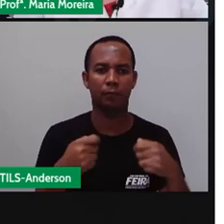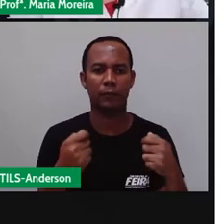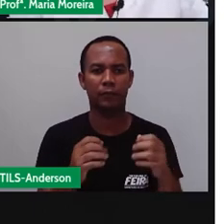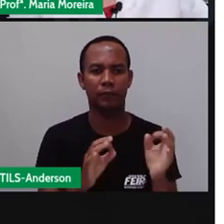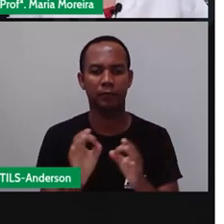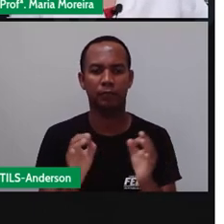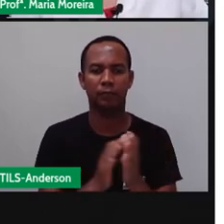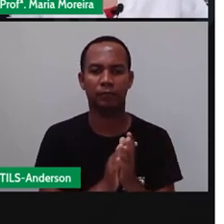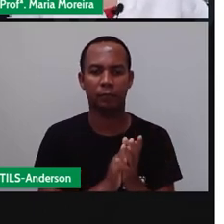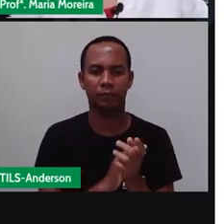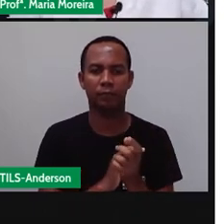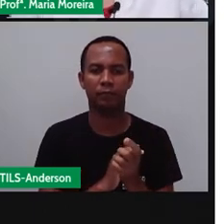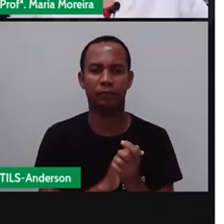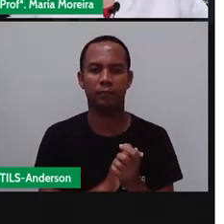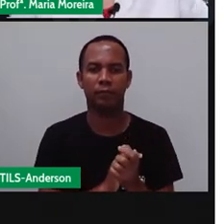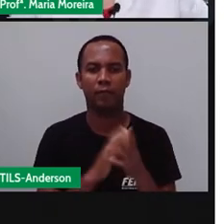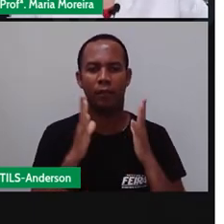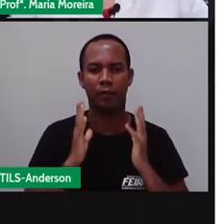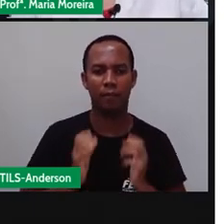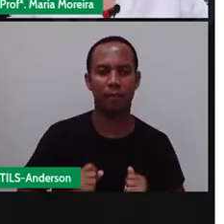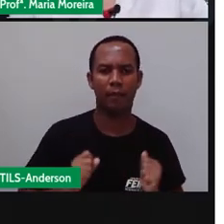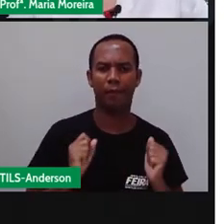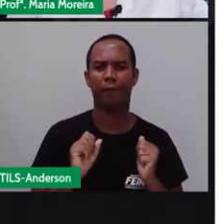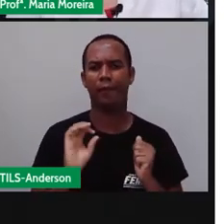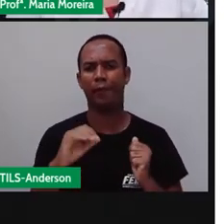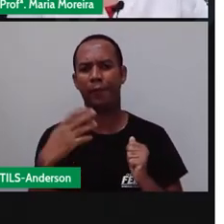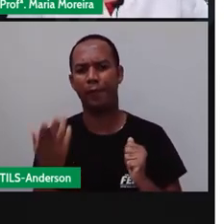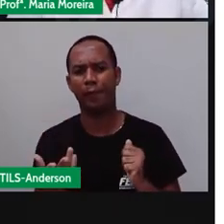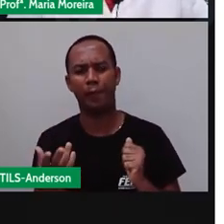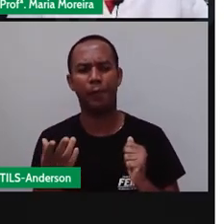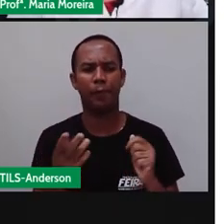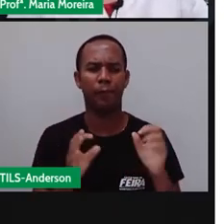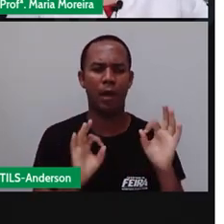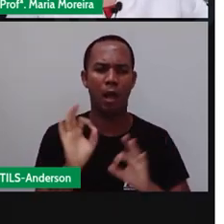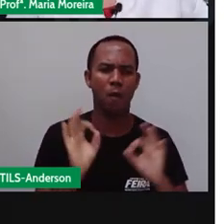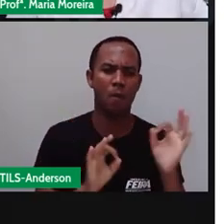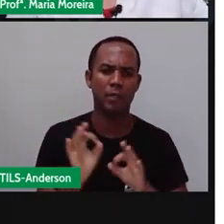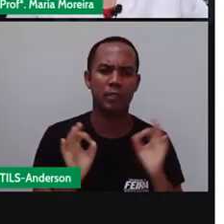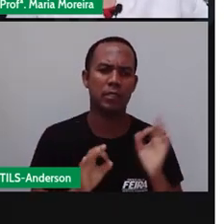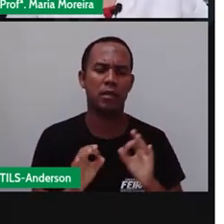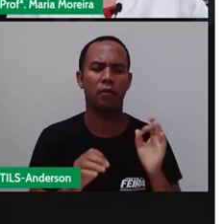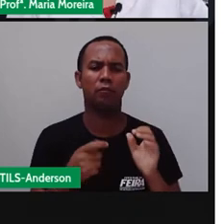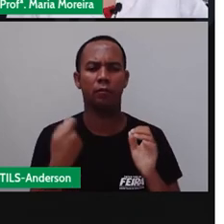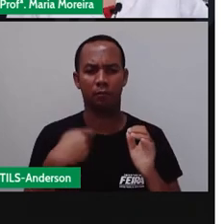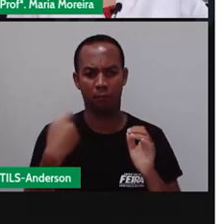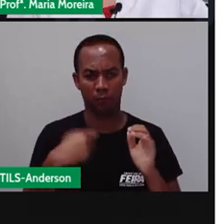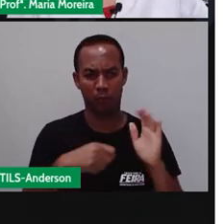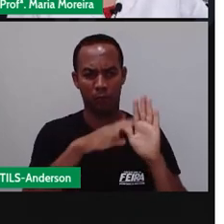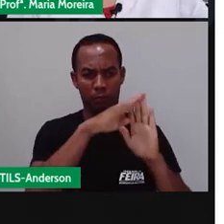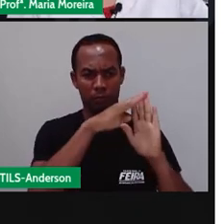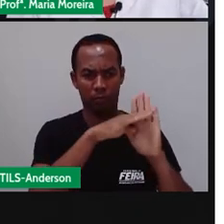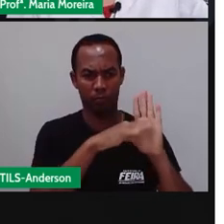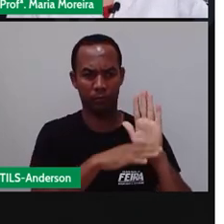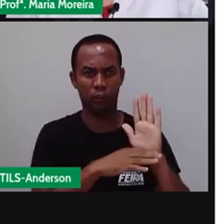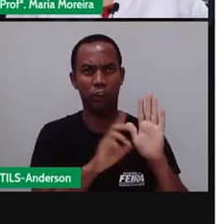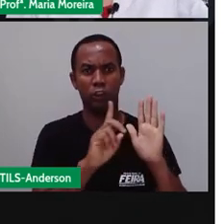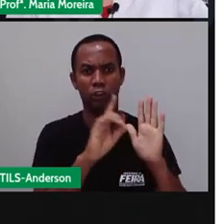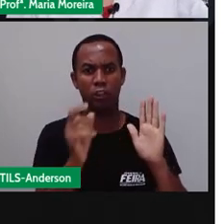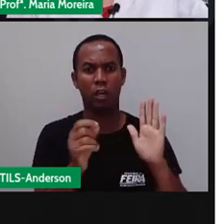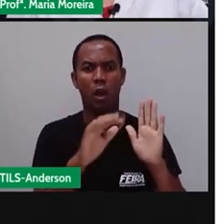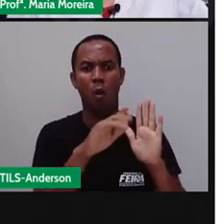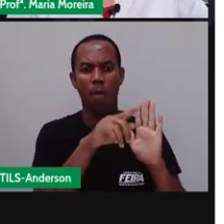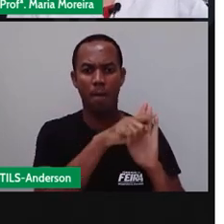geladeira, né? E aí, você vai ter uma casa sempre limpa e organizada. Se você ainda não tem o hábito de fazer listas, por que